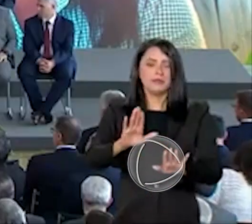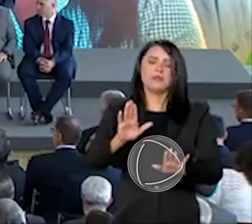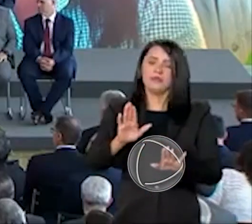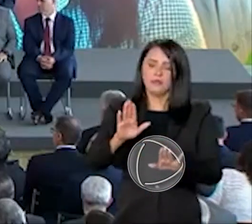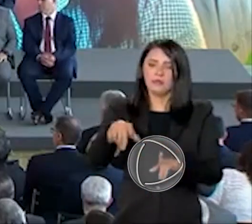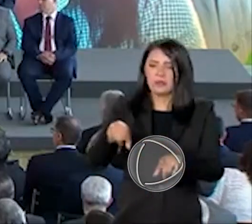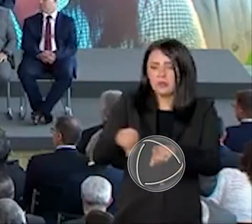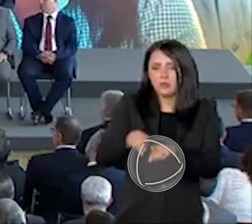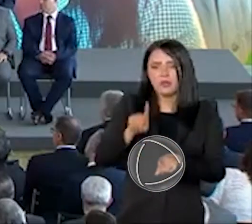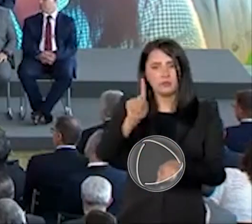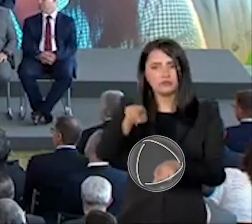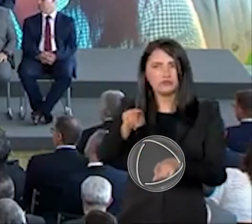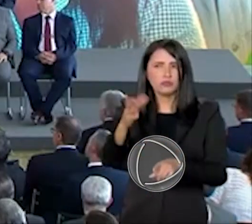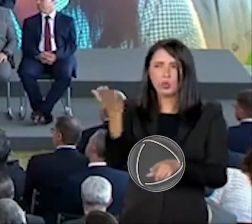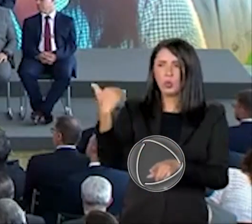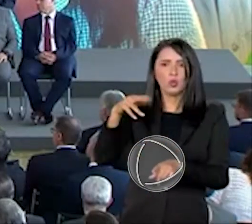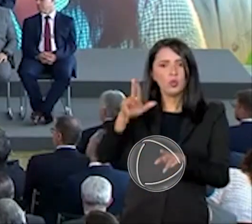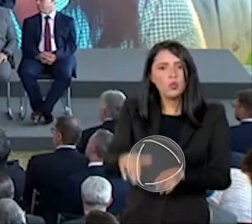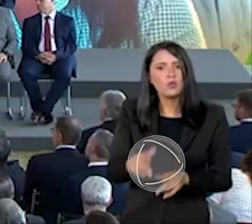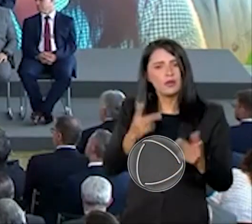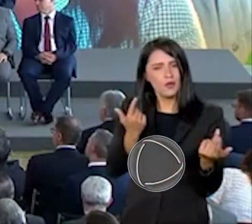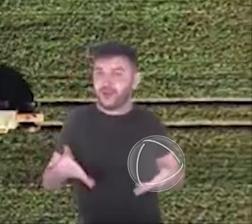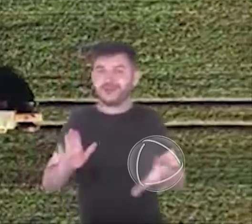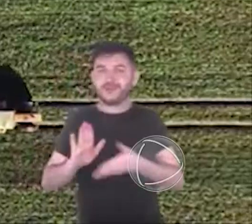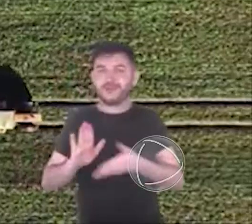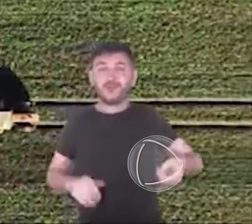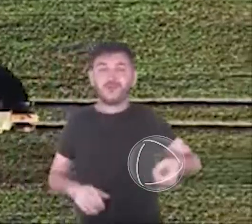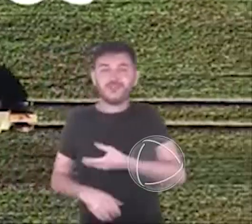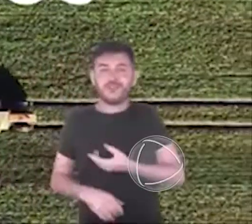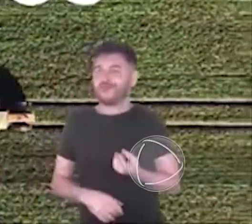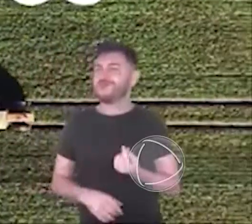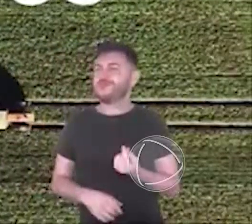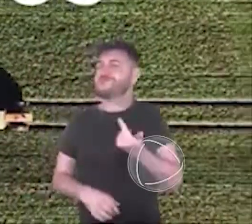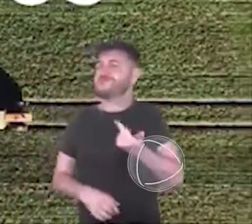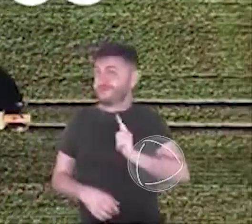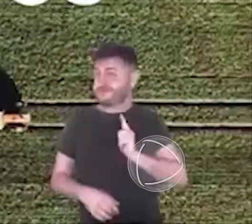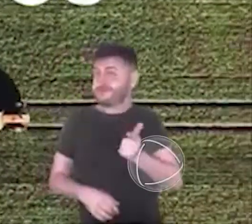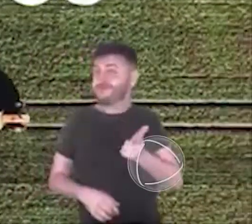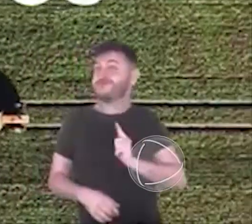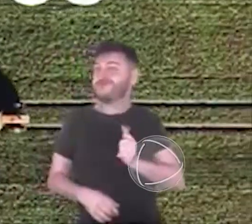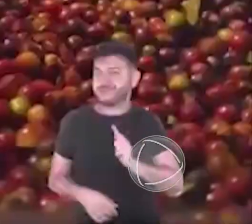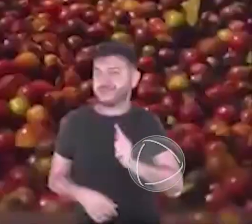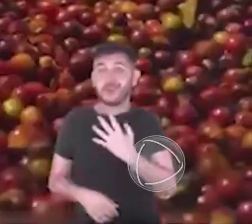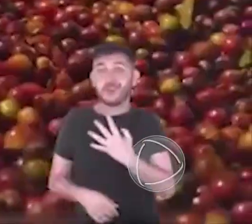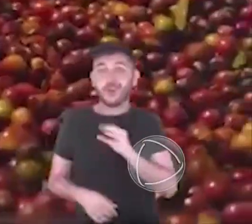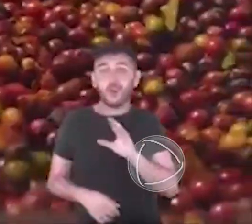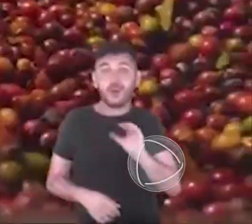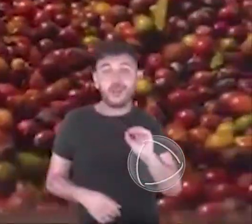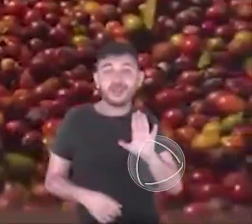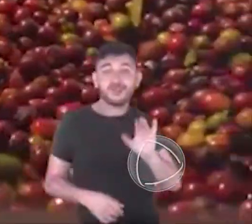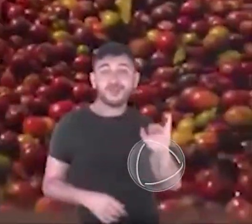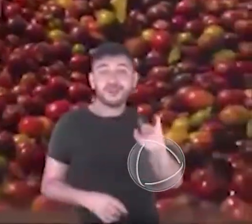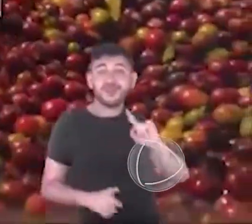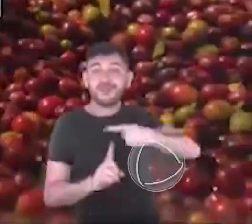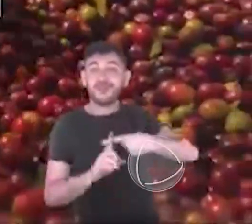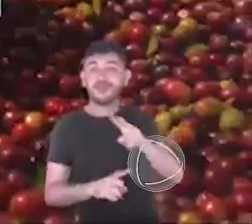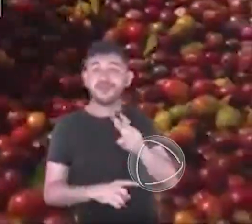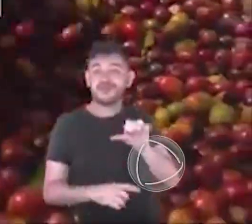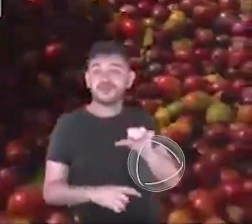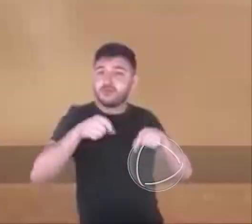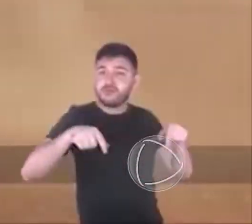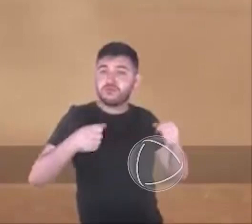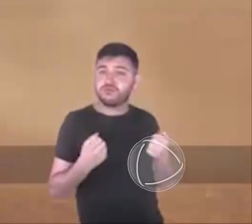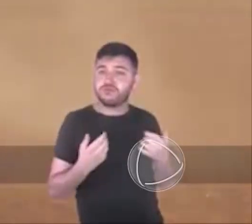cerimônia, o governo também divulgou que vai continuar incentivando o fortalecimento da produção ambientalmente sustentável, com